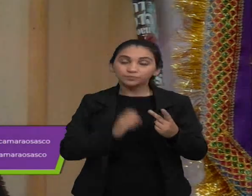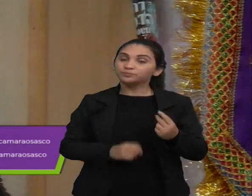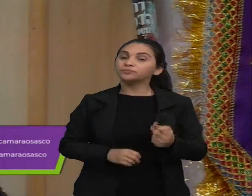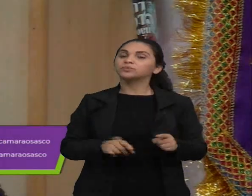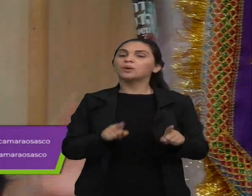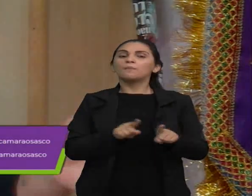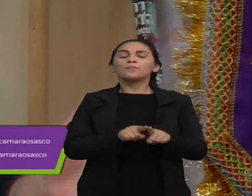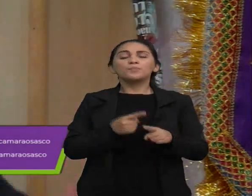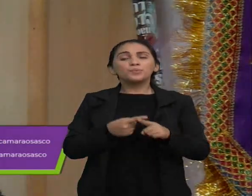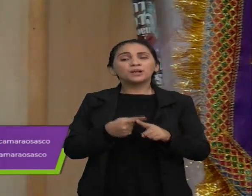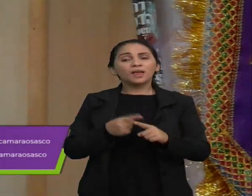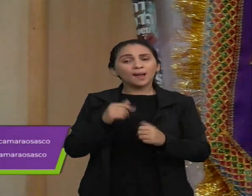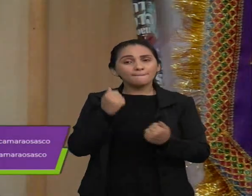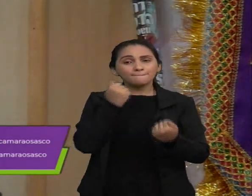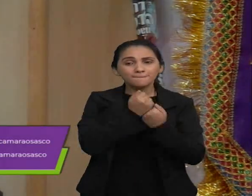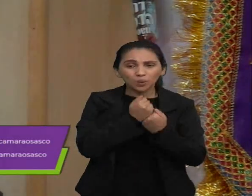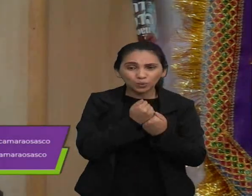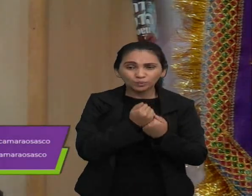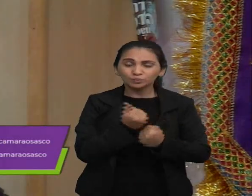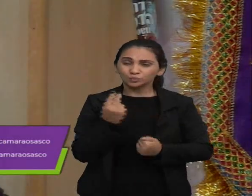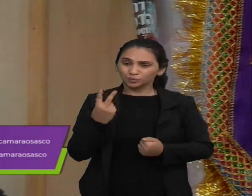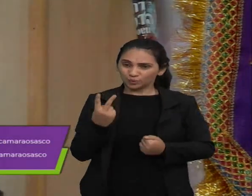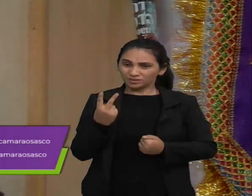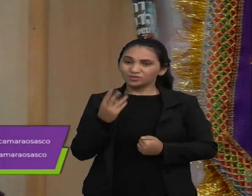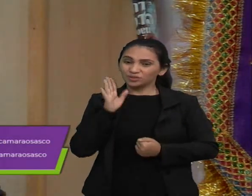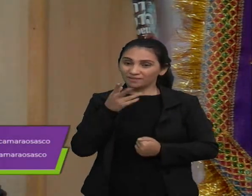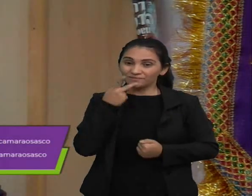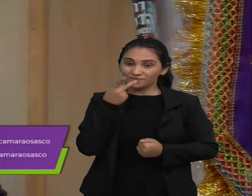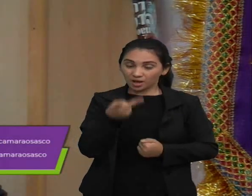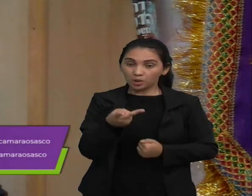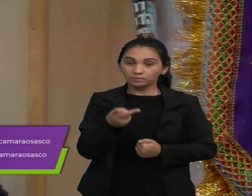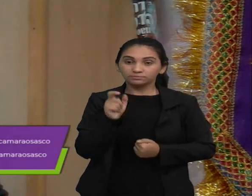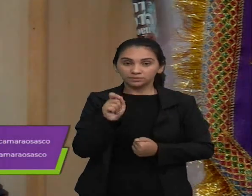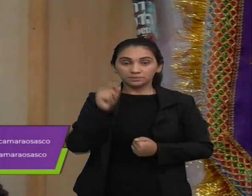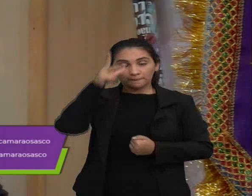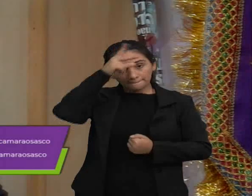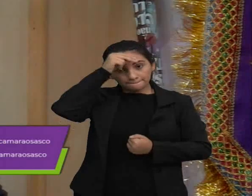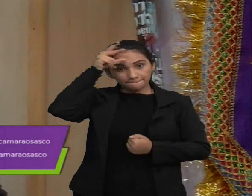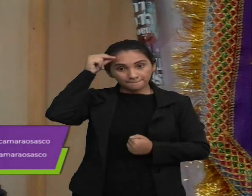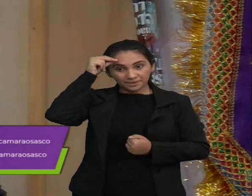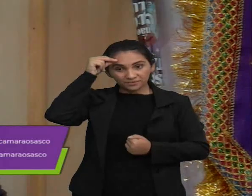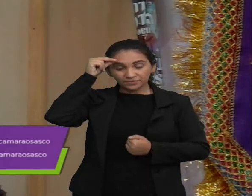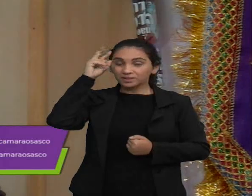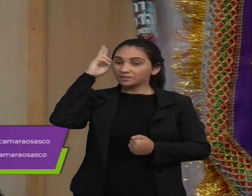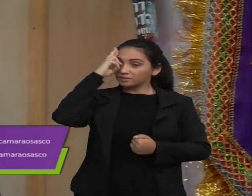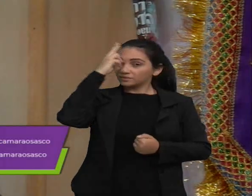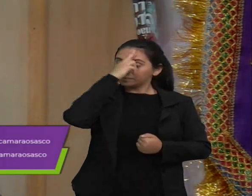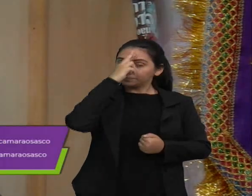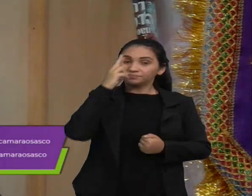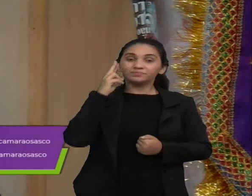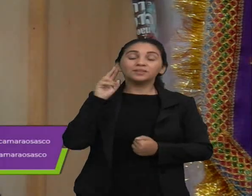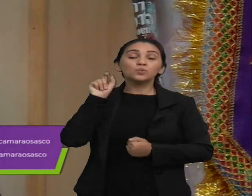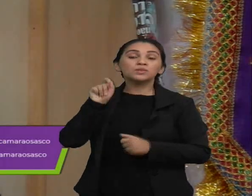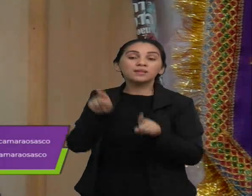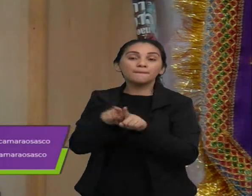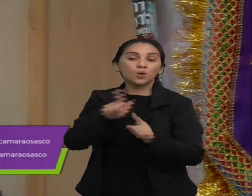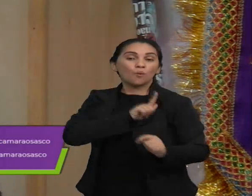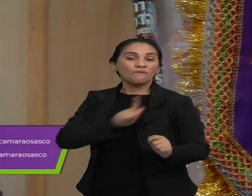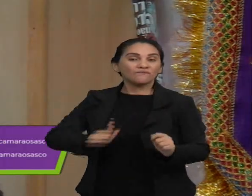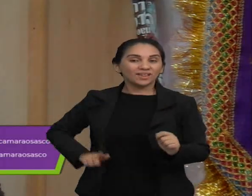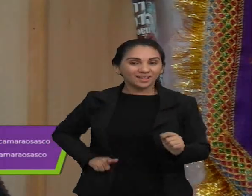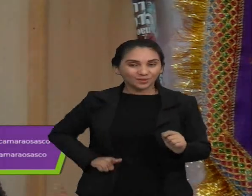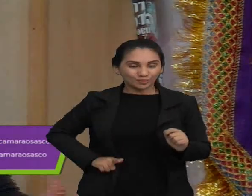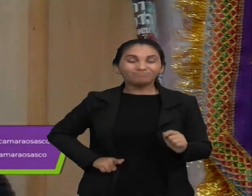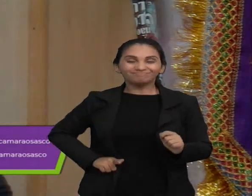o apoio e assim como o vereador Emerson já colocou aqui do prefeito ao governador afasta os outros